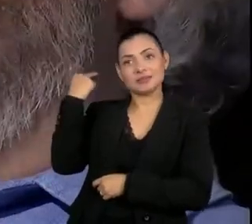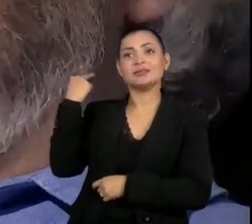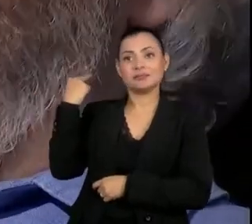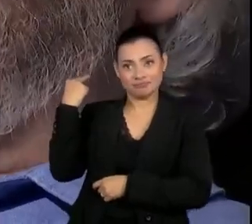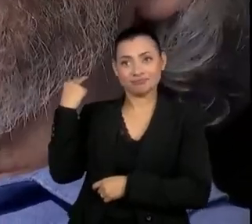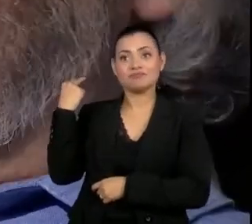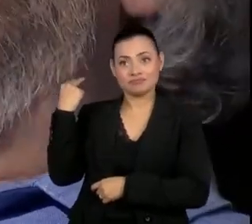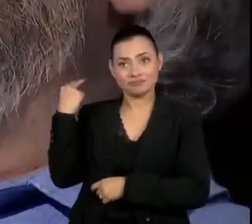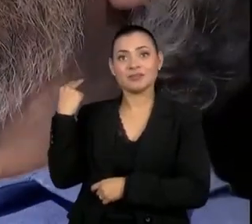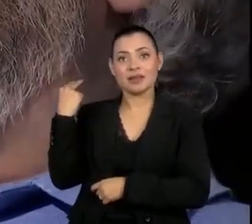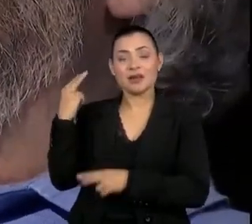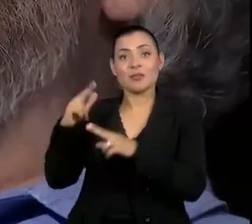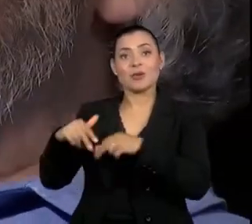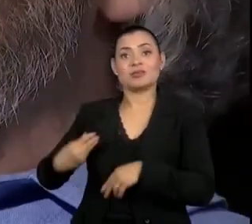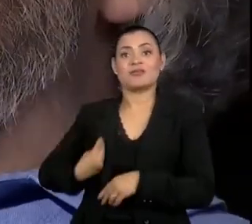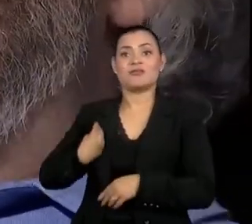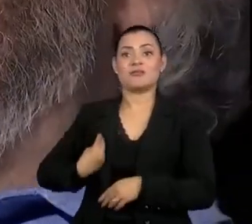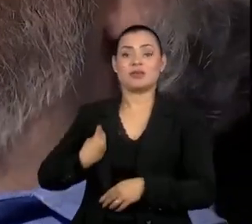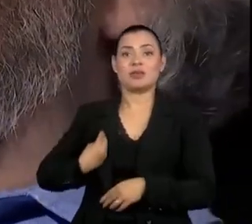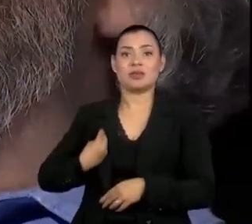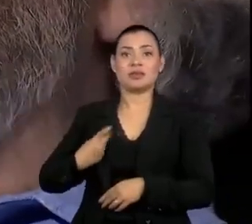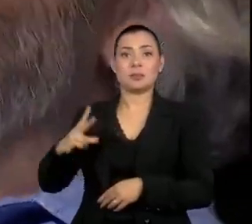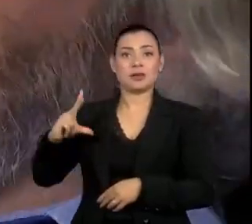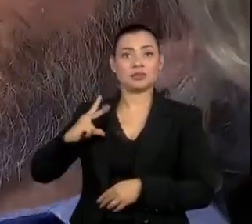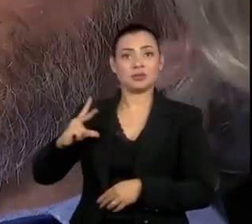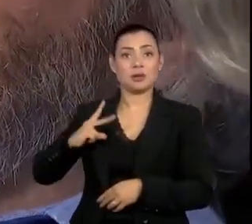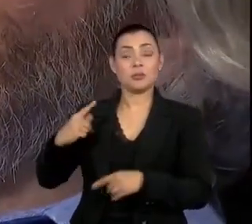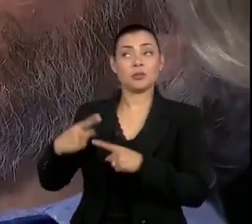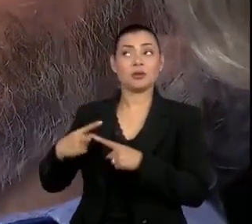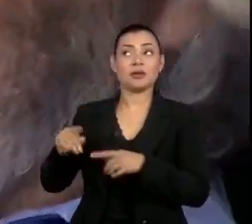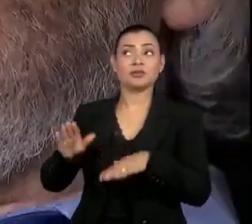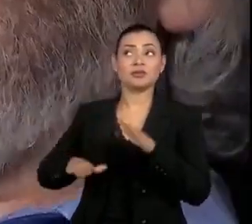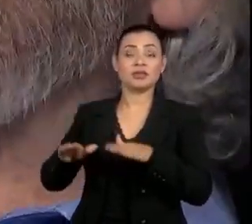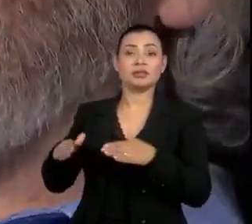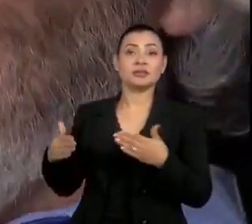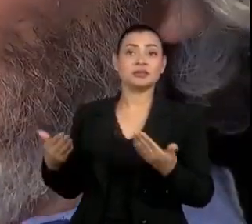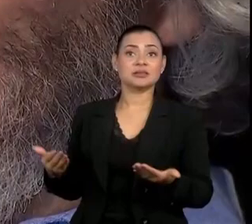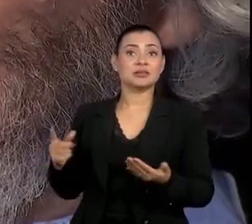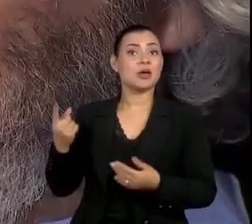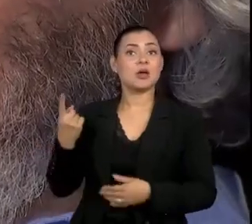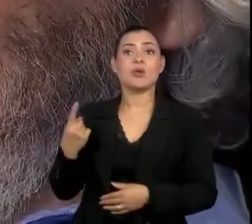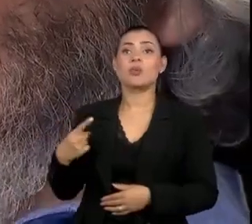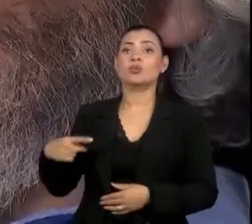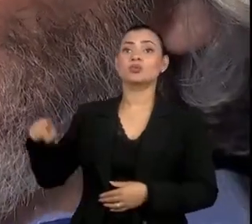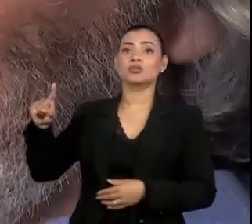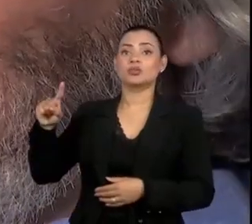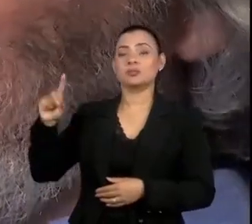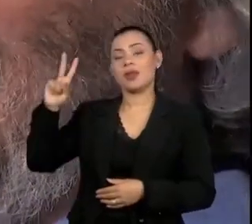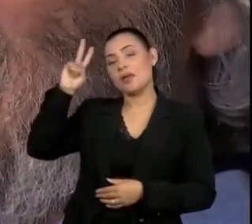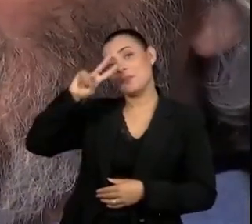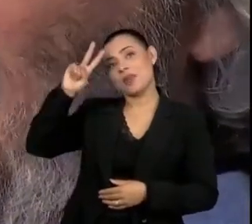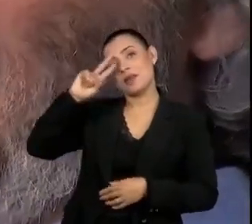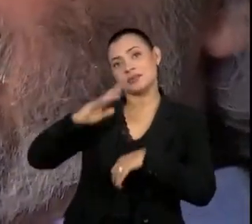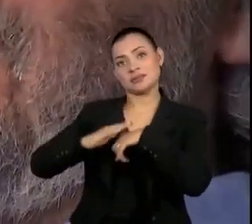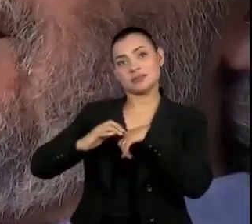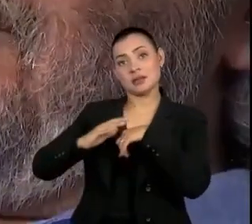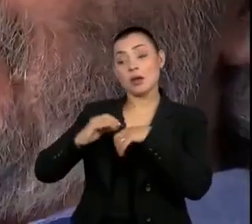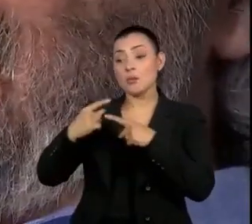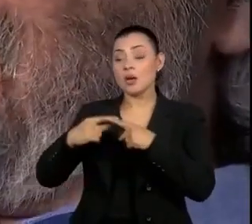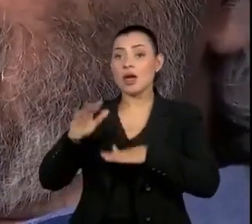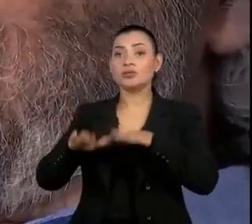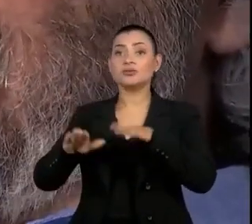em suportes da nossa vida privada, porque às vezes elas são as últimas. A gente muitas vezes